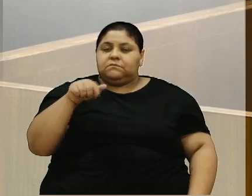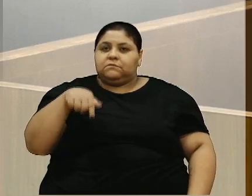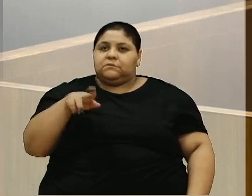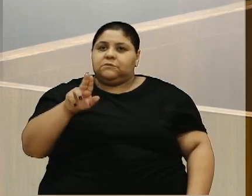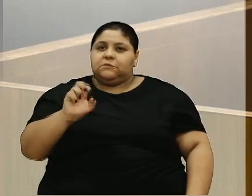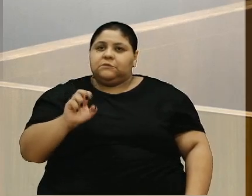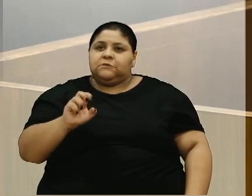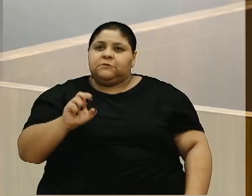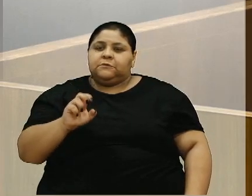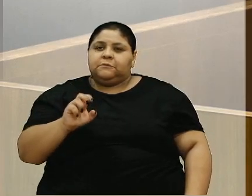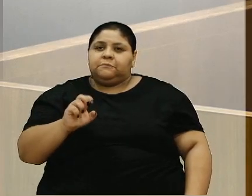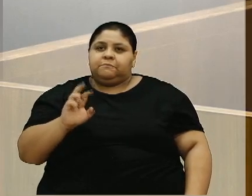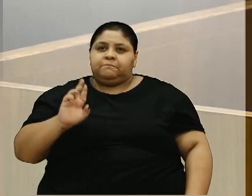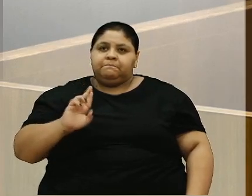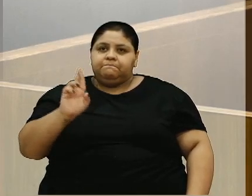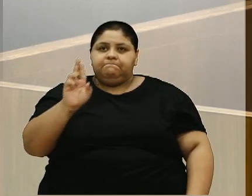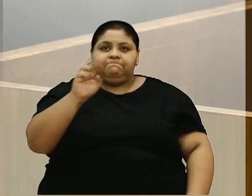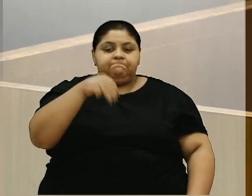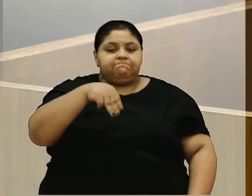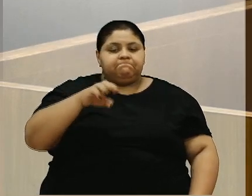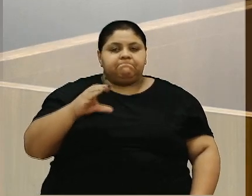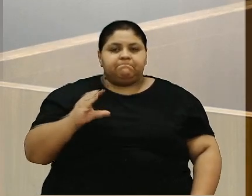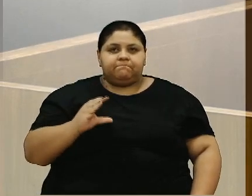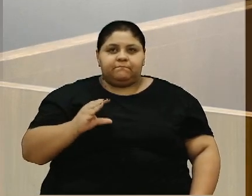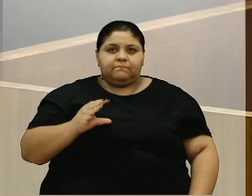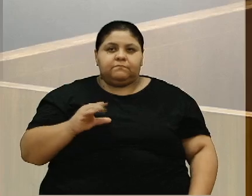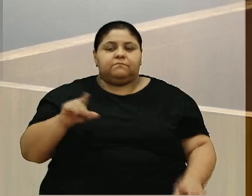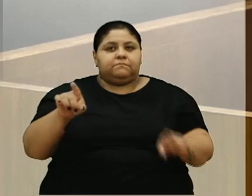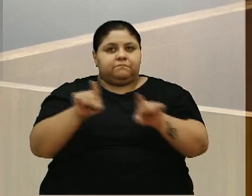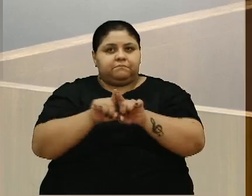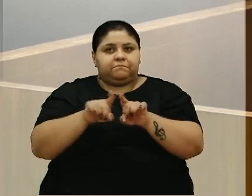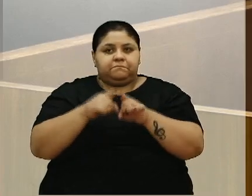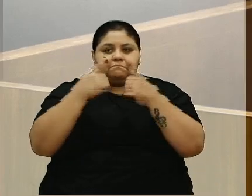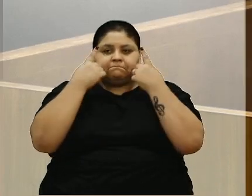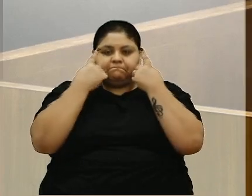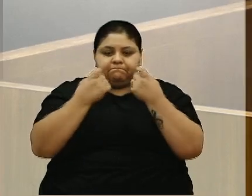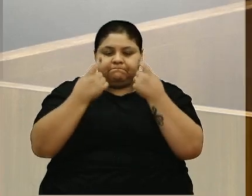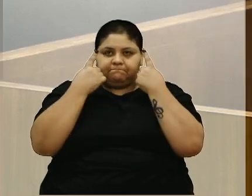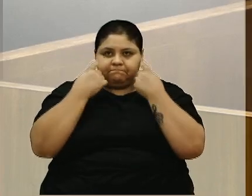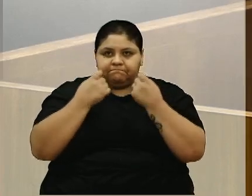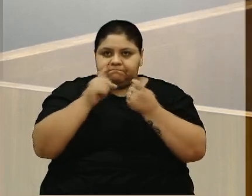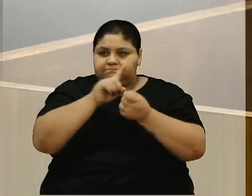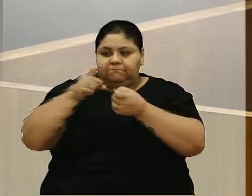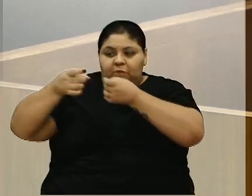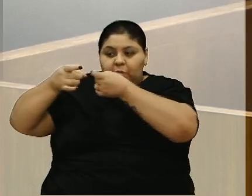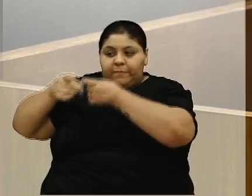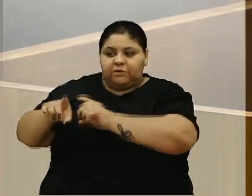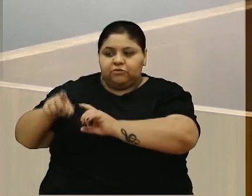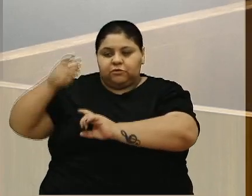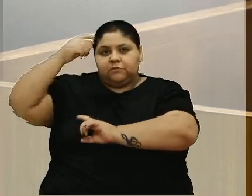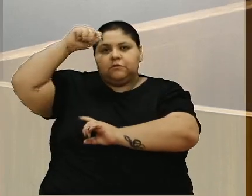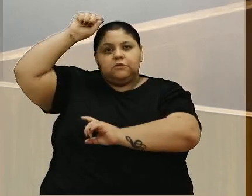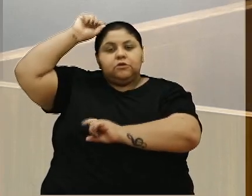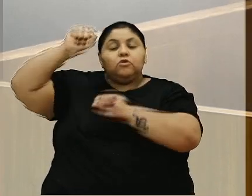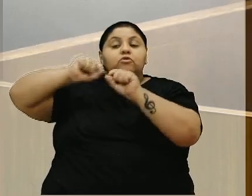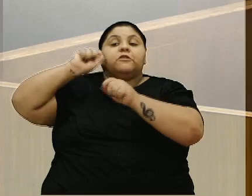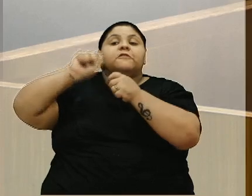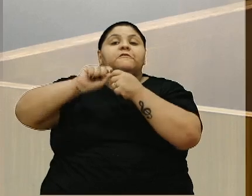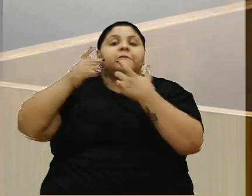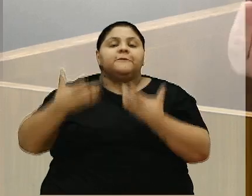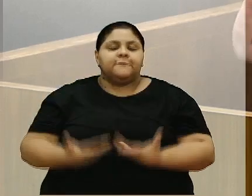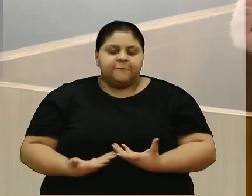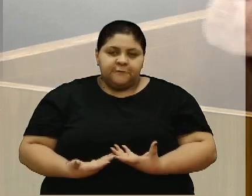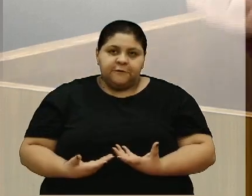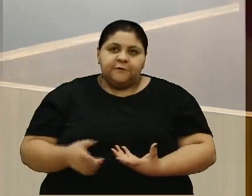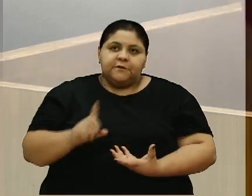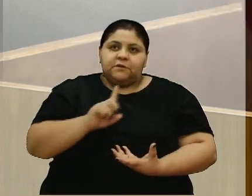Sul, representante do MEC, e que também tinha interesse em não prejudicar o UX. Aí, o que eles faziam?